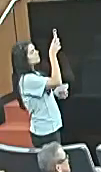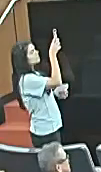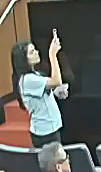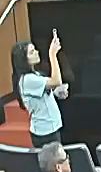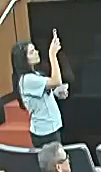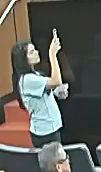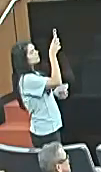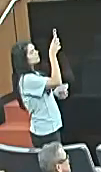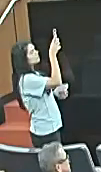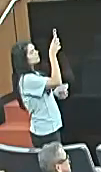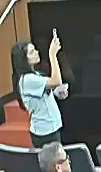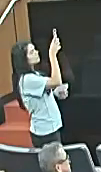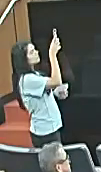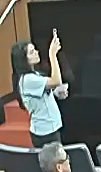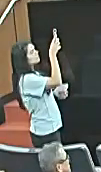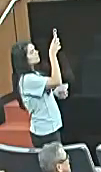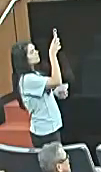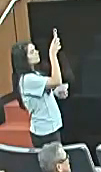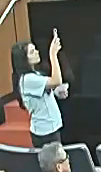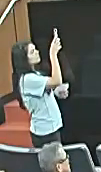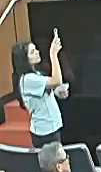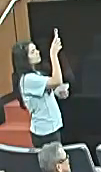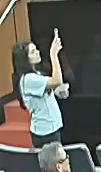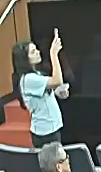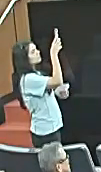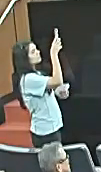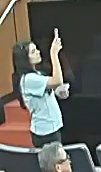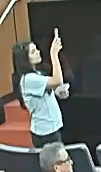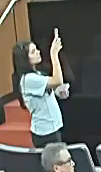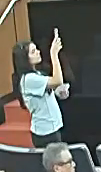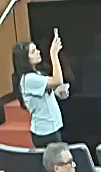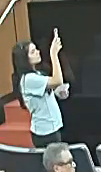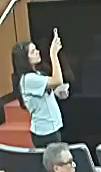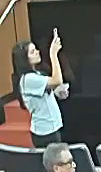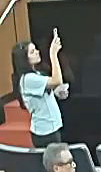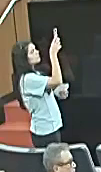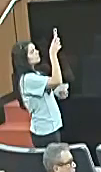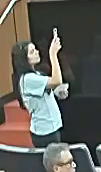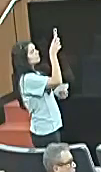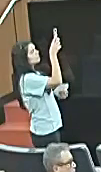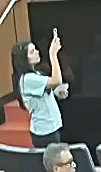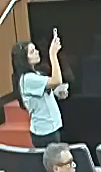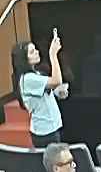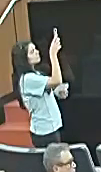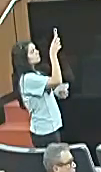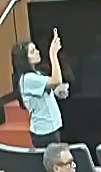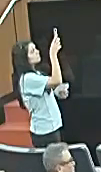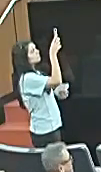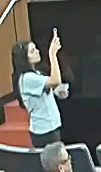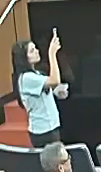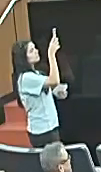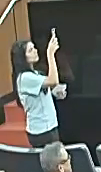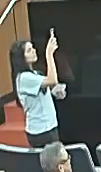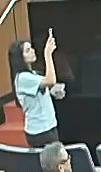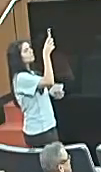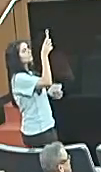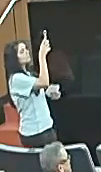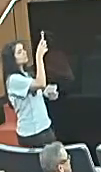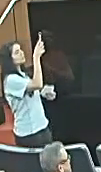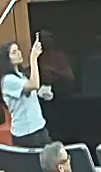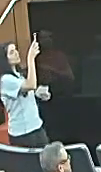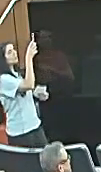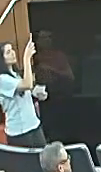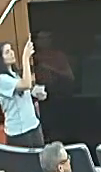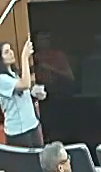e sistema socioeducativo não concordamos com isso pra ontem nós já viemos aqui nessa casa